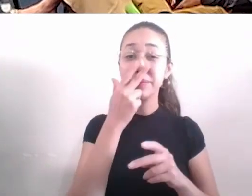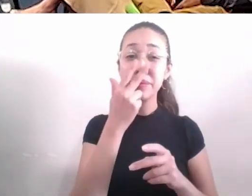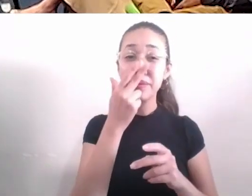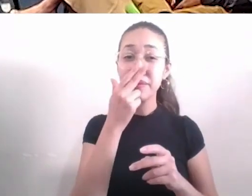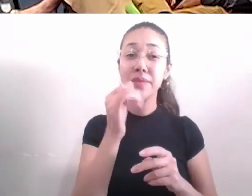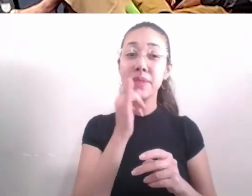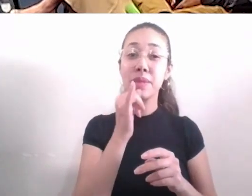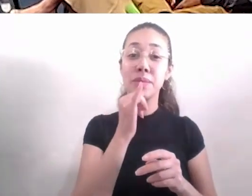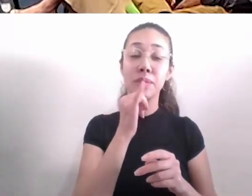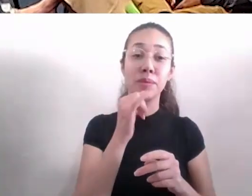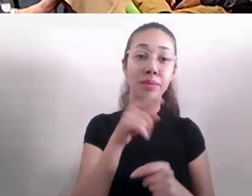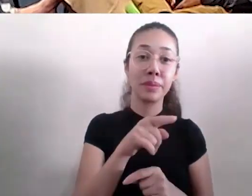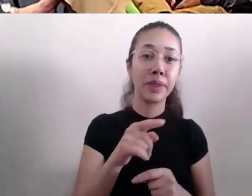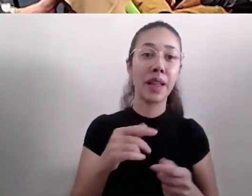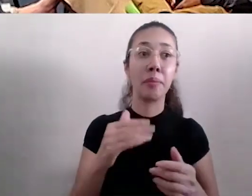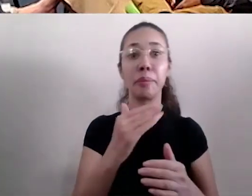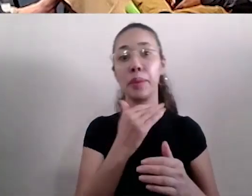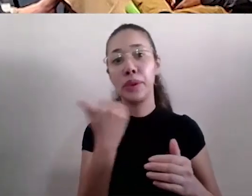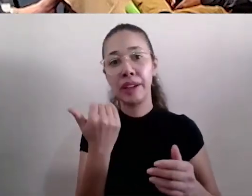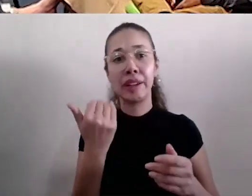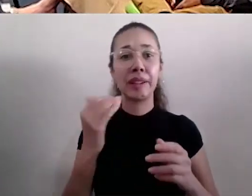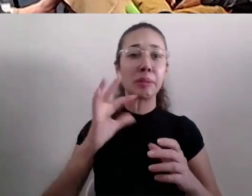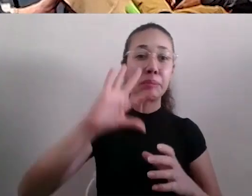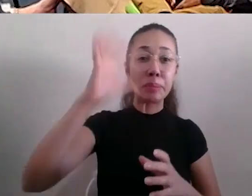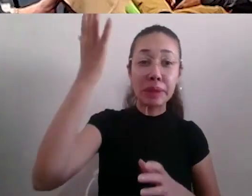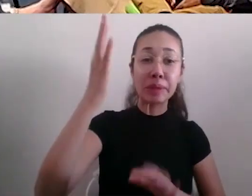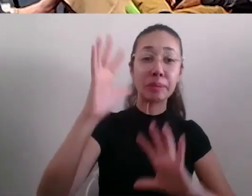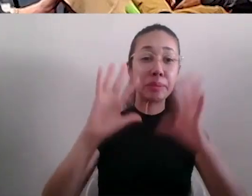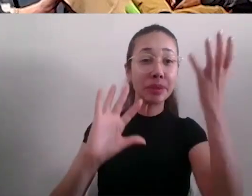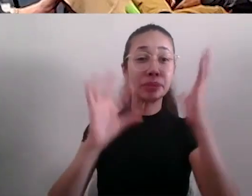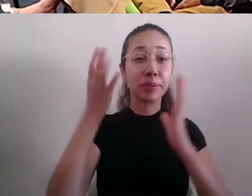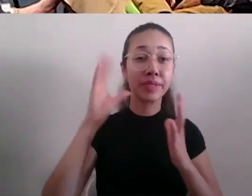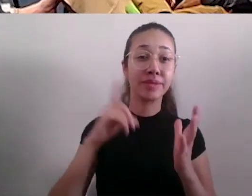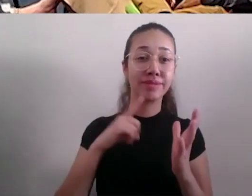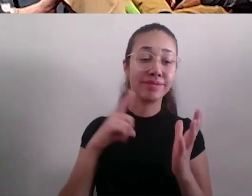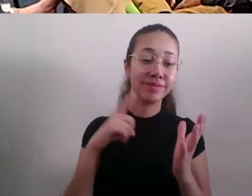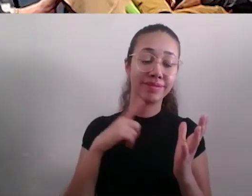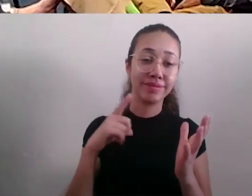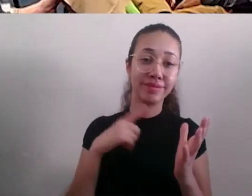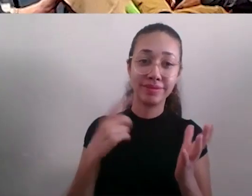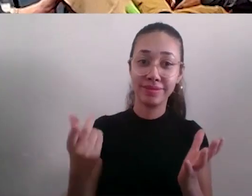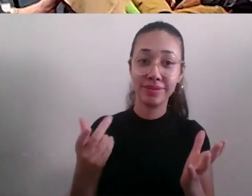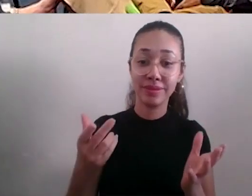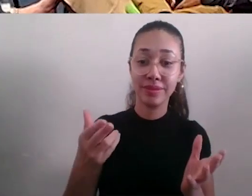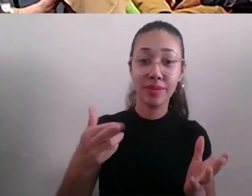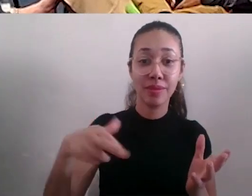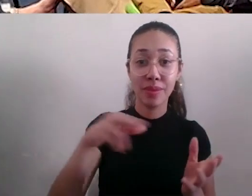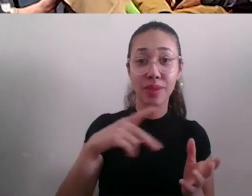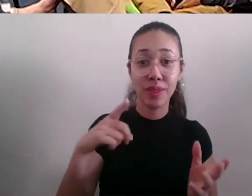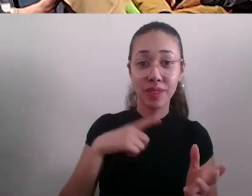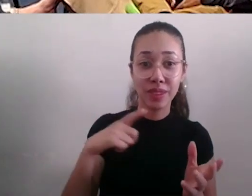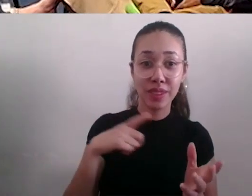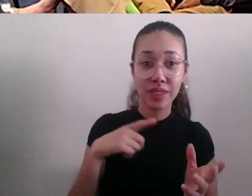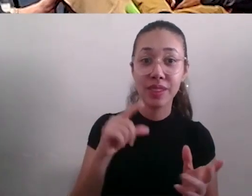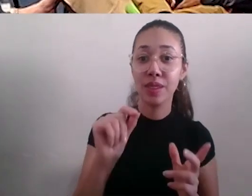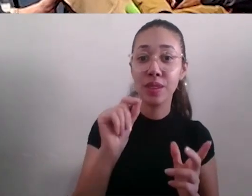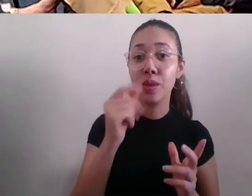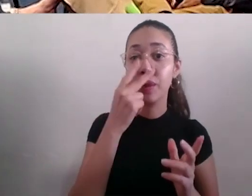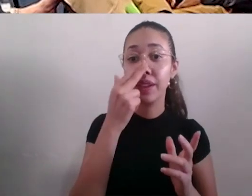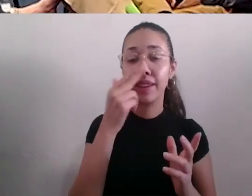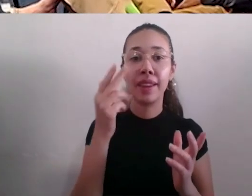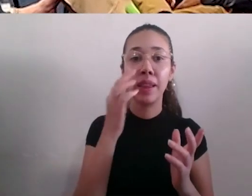trazer consequências. Então, assim, a gente já tem casos objetivos